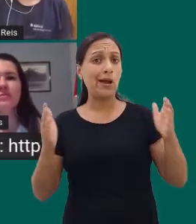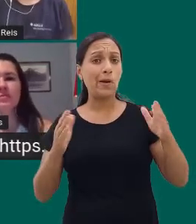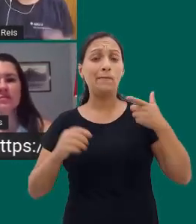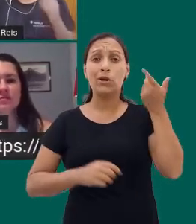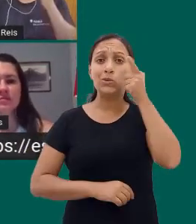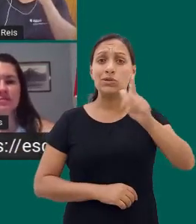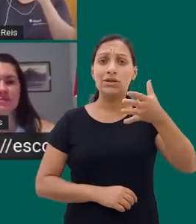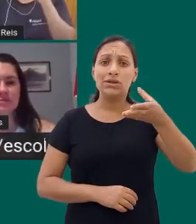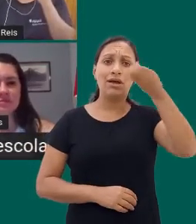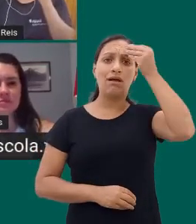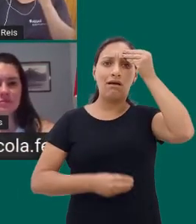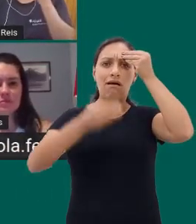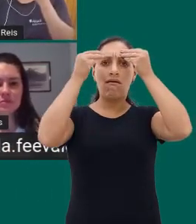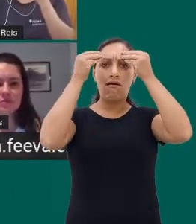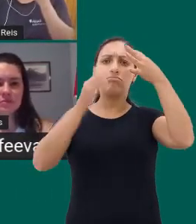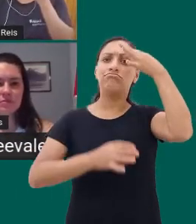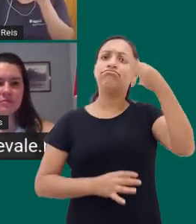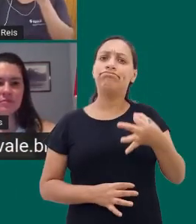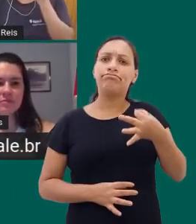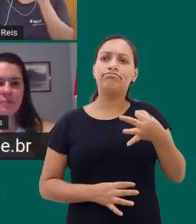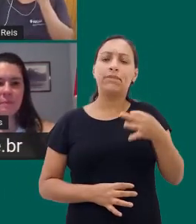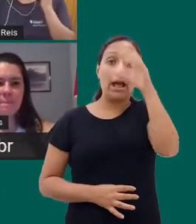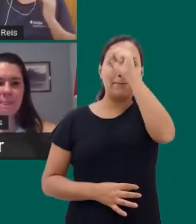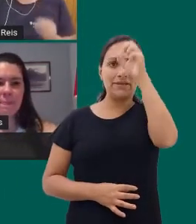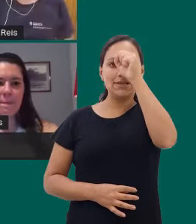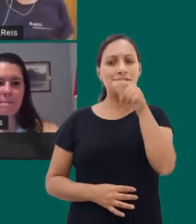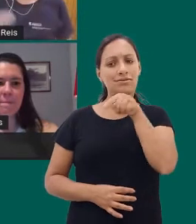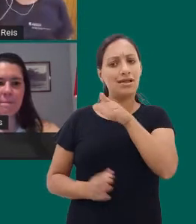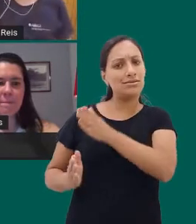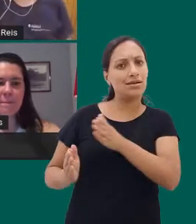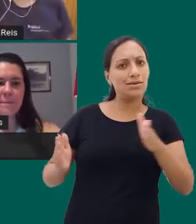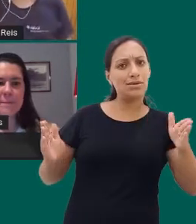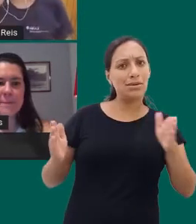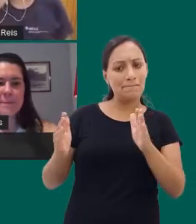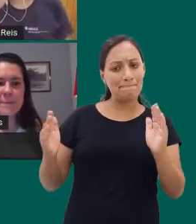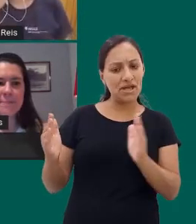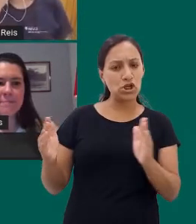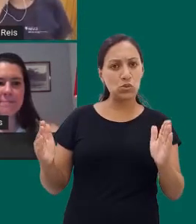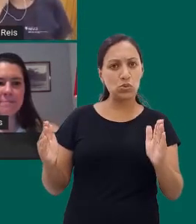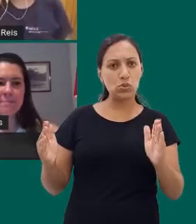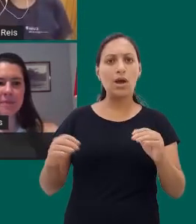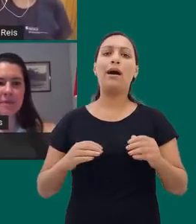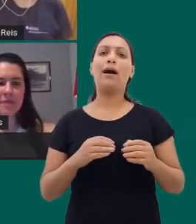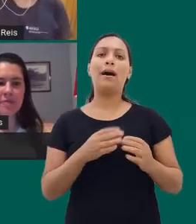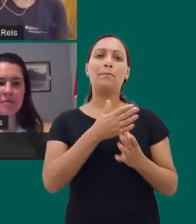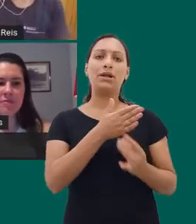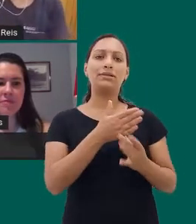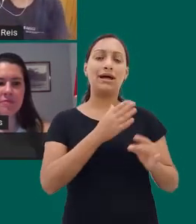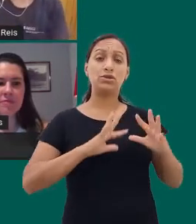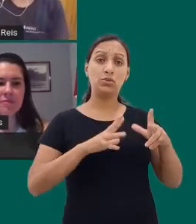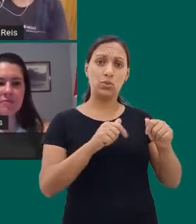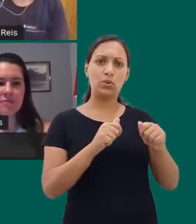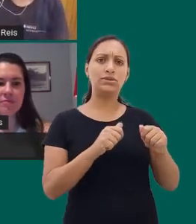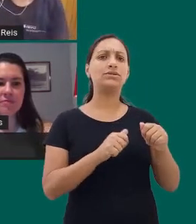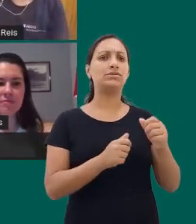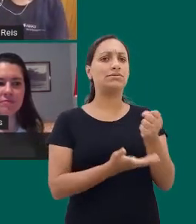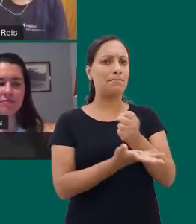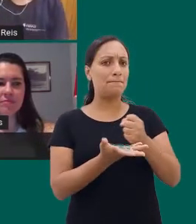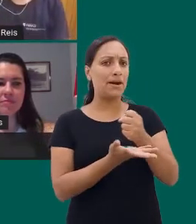assimilação das aprendizagens desse período. Né? Ele vai ter, e as nossas habilidades todas estão baseadas da